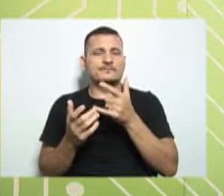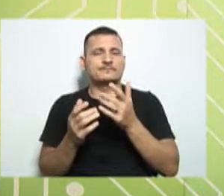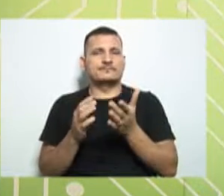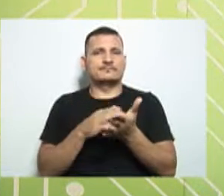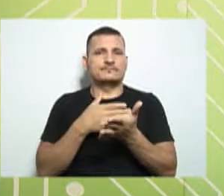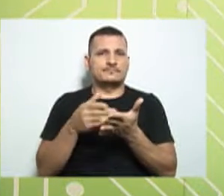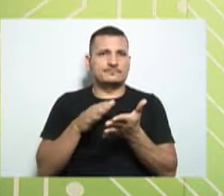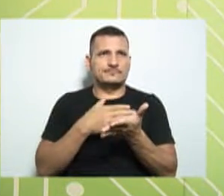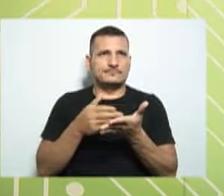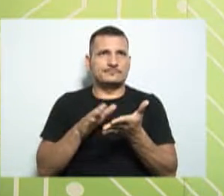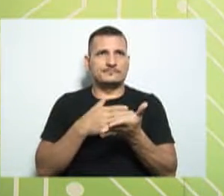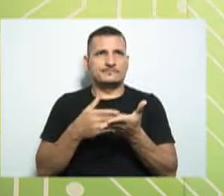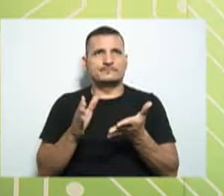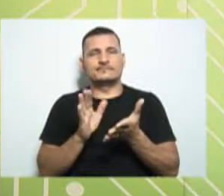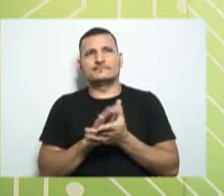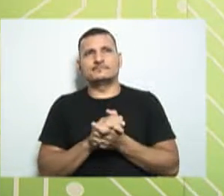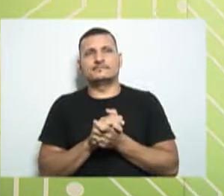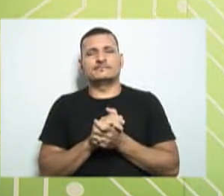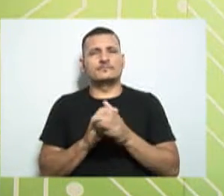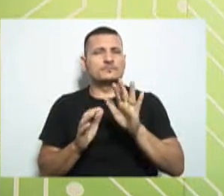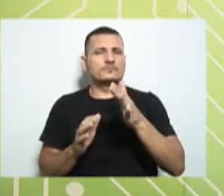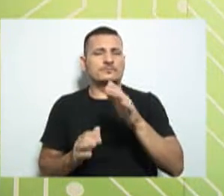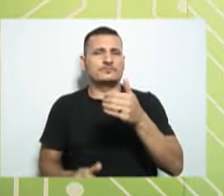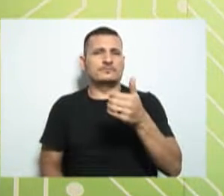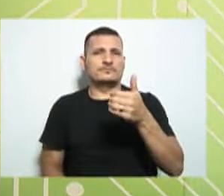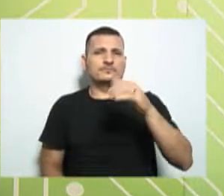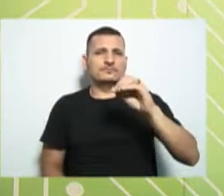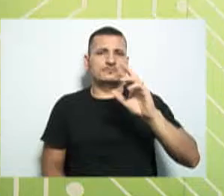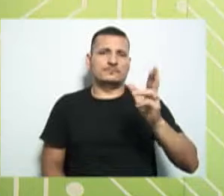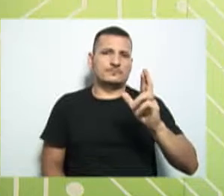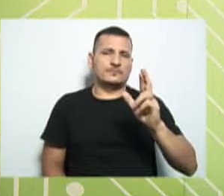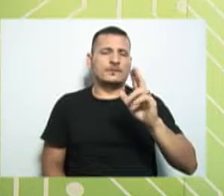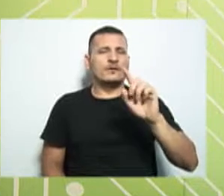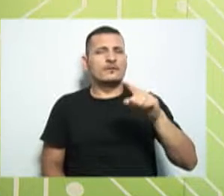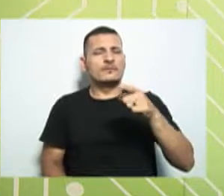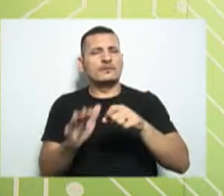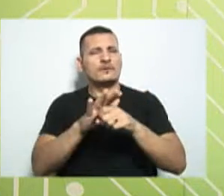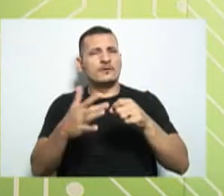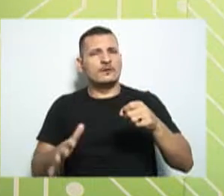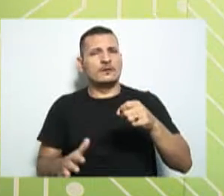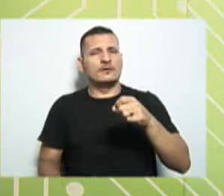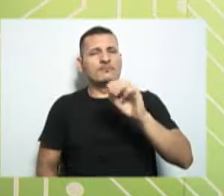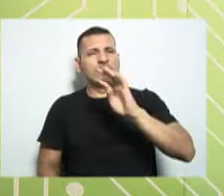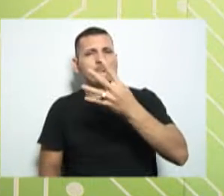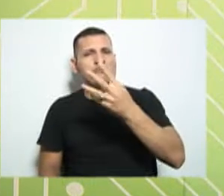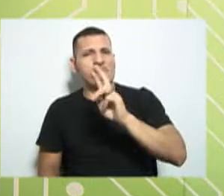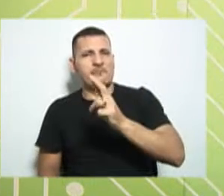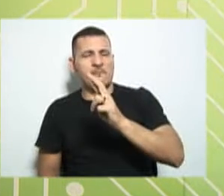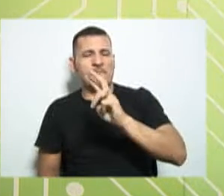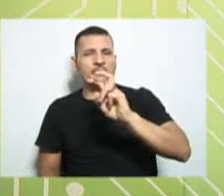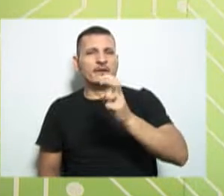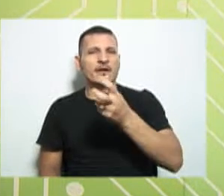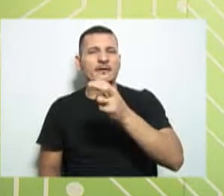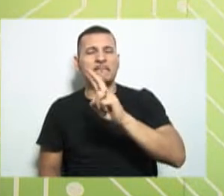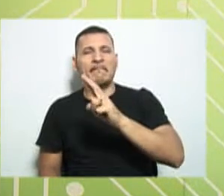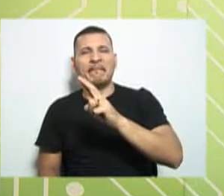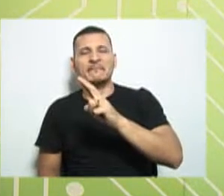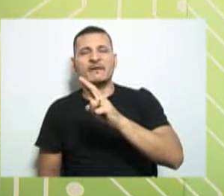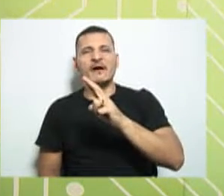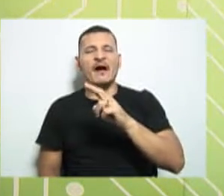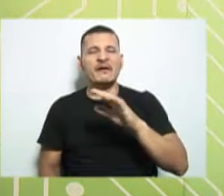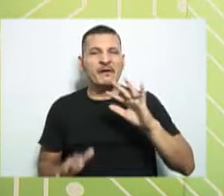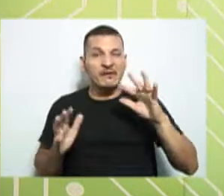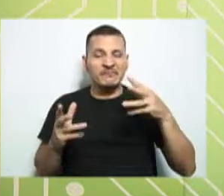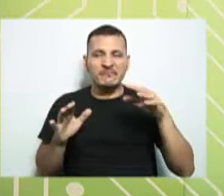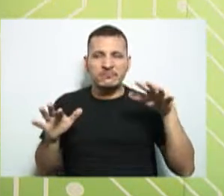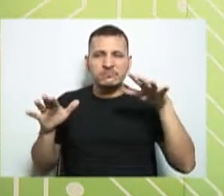manteiga. Ela custa R$10, mas de repente está uma promoção que ela está R$4, R$5. Nossa, todo mundo